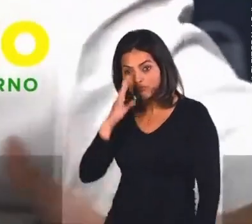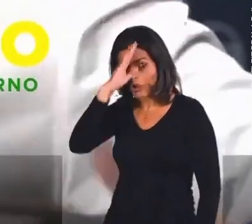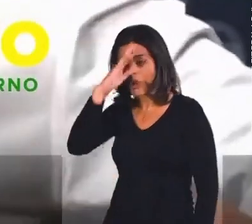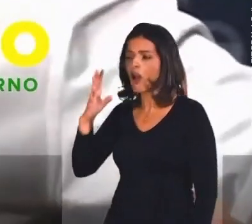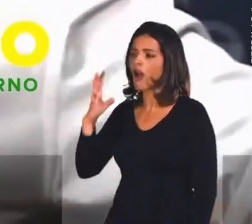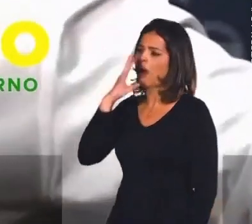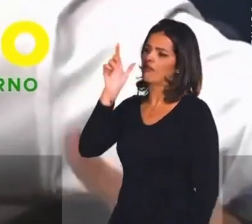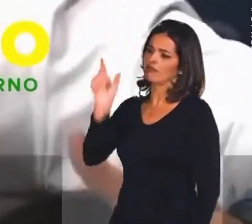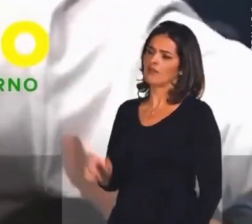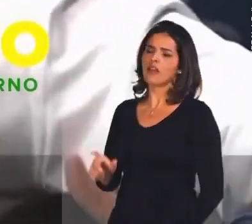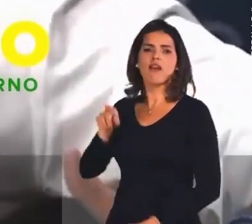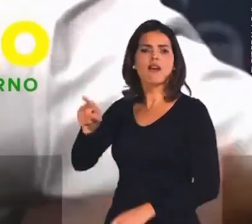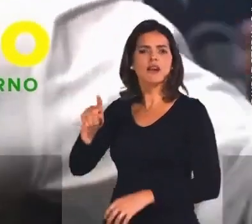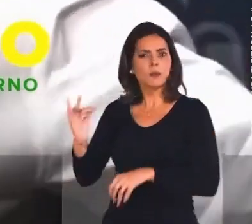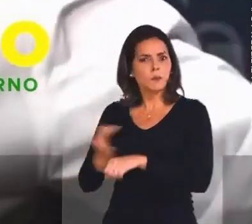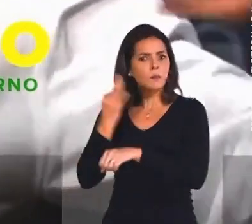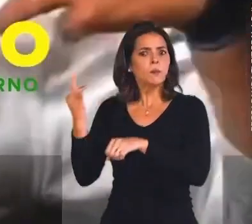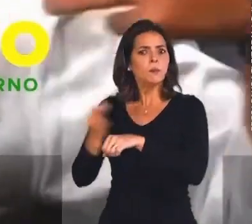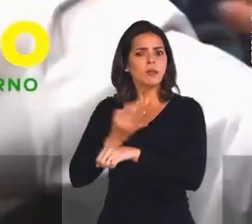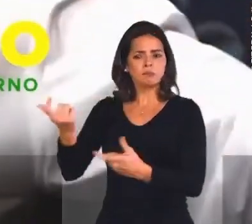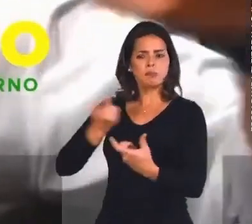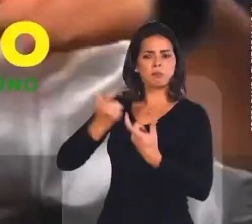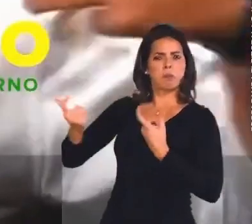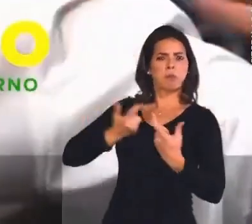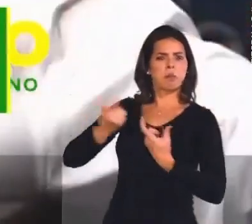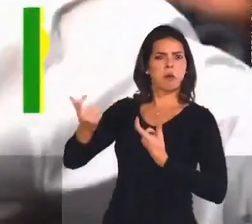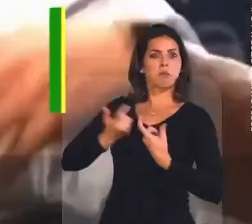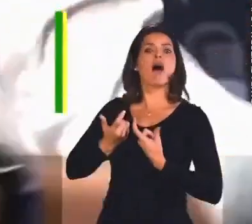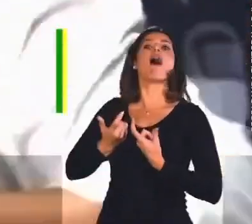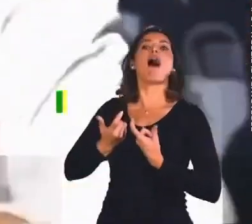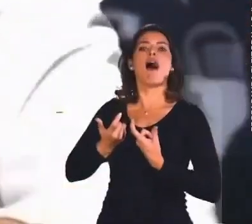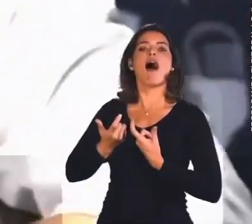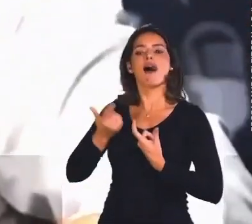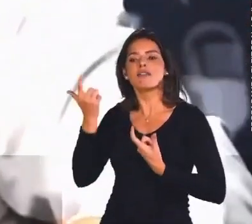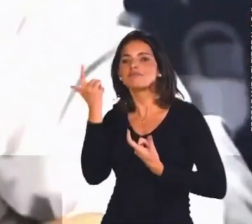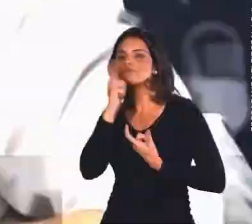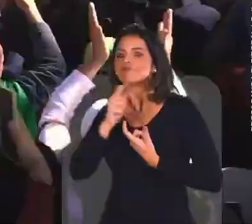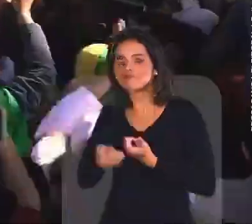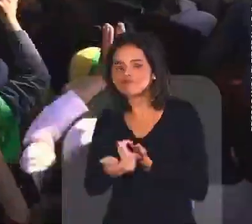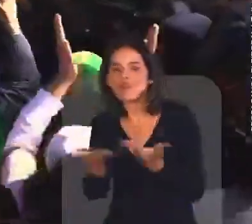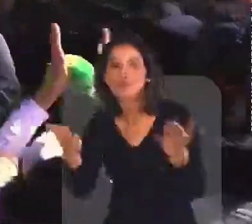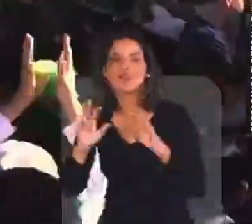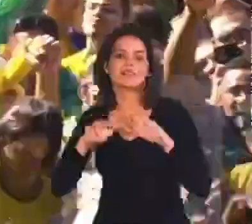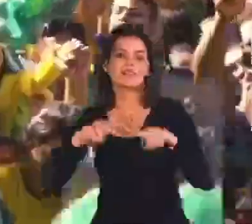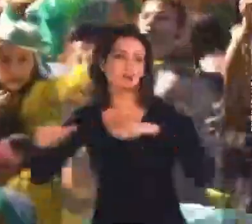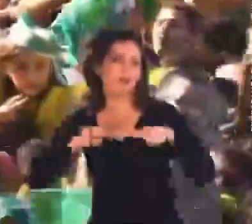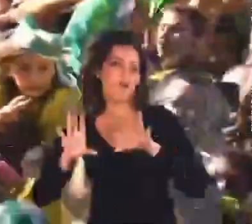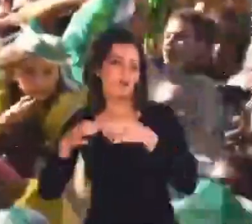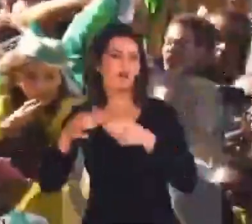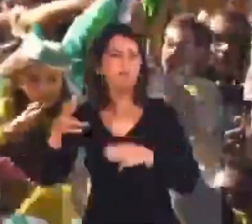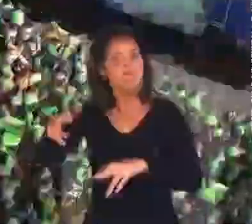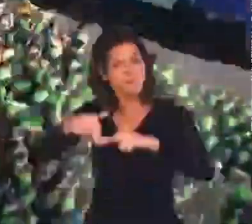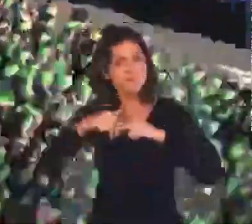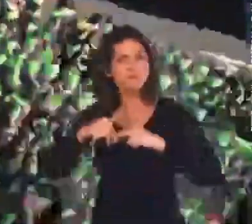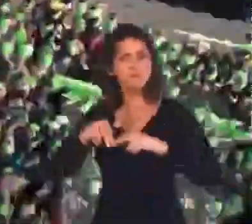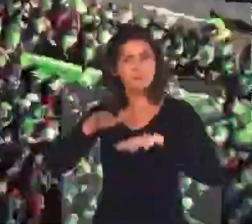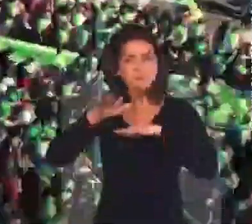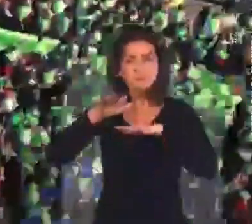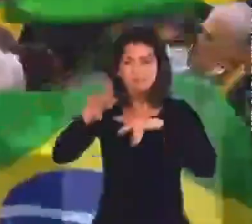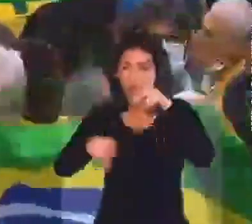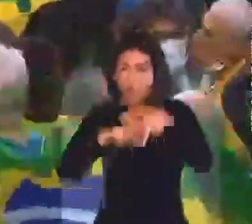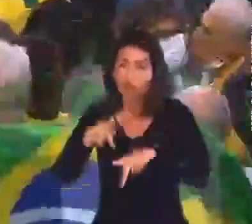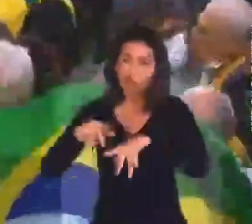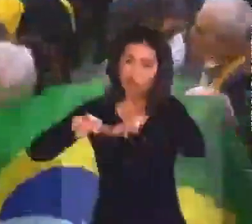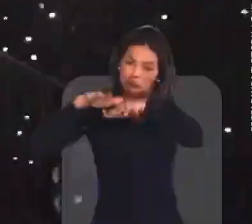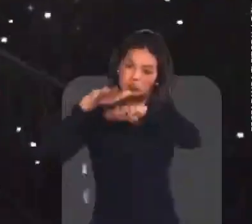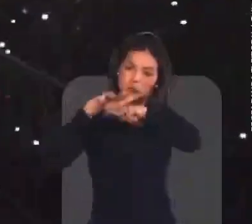foi um grande anteparo, um grande escudo. Ele trazia a porrada toda para ele e deixava você trabalhar. E é por isso que ele consegue arrastar multidões, é por isso que ele tem o